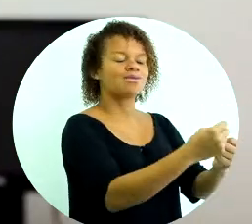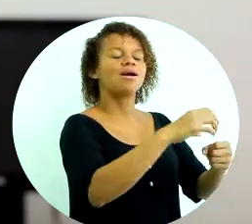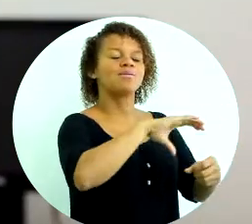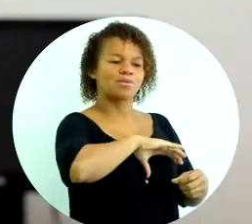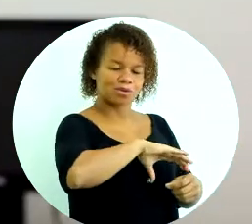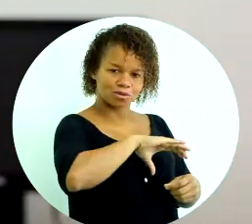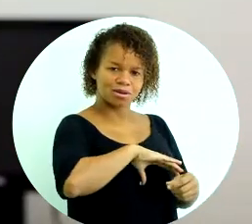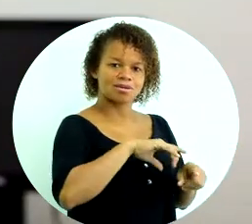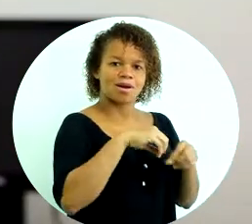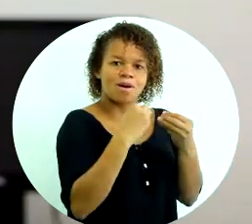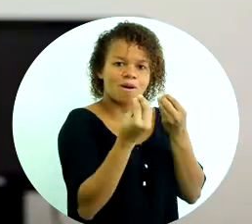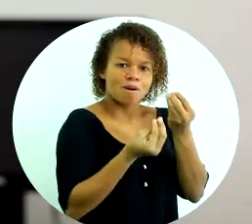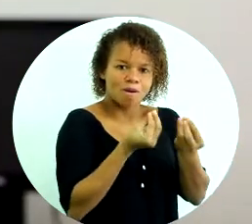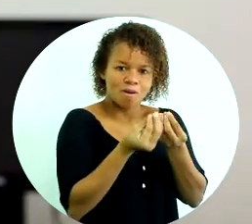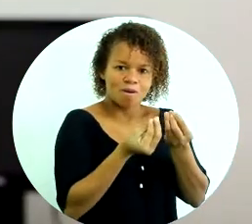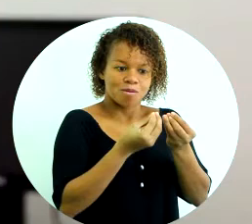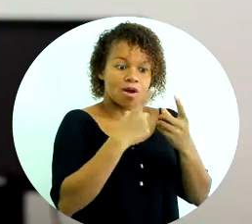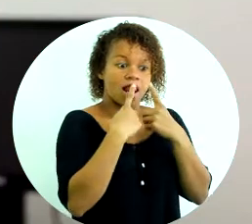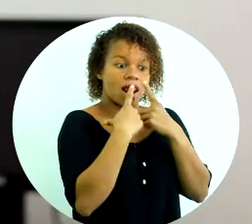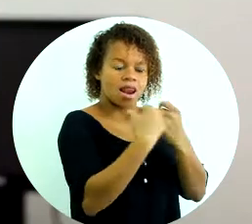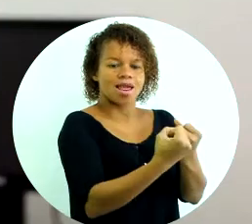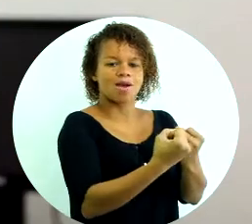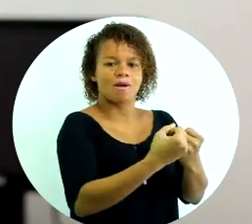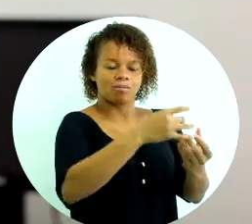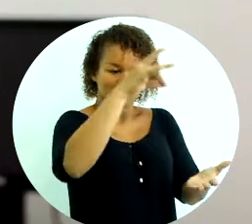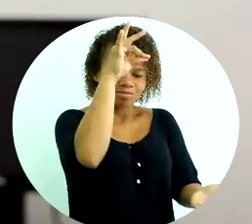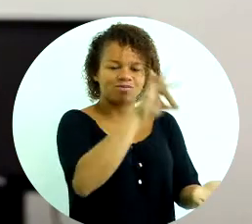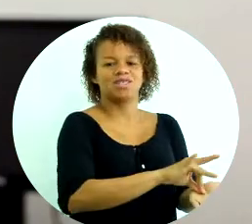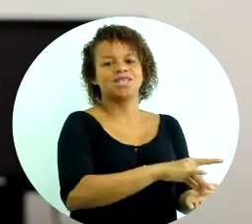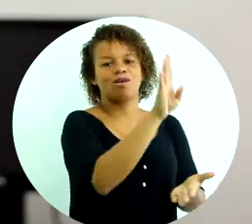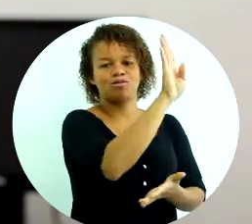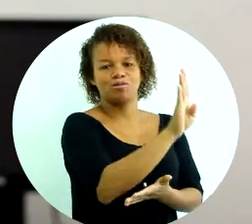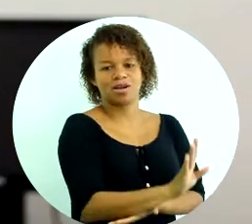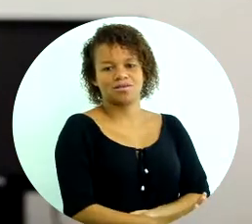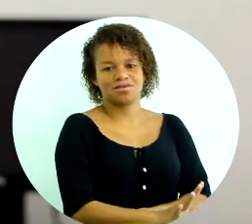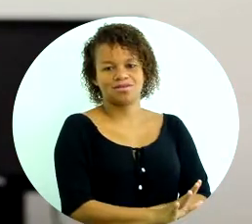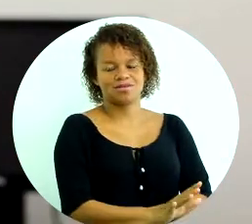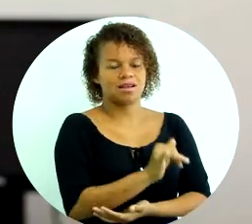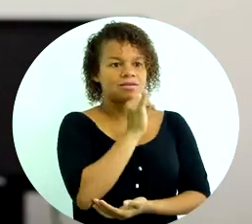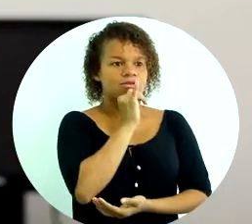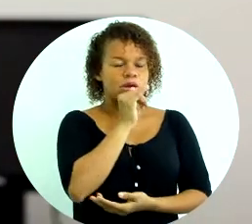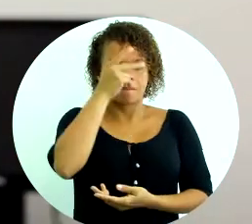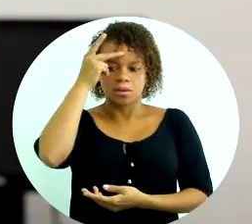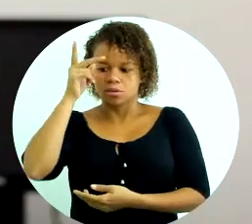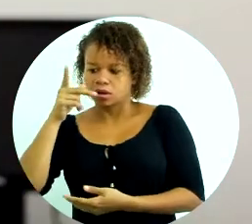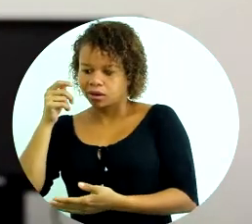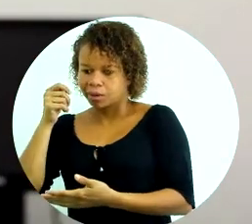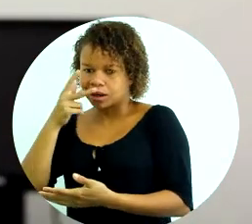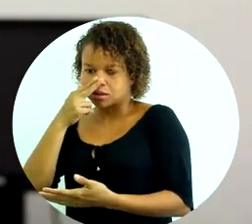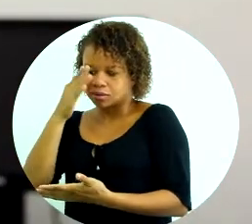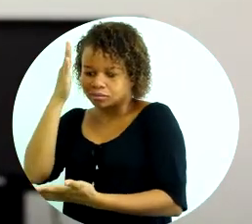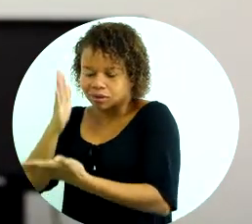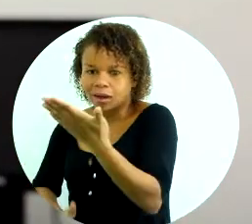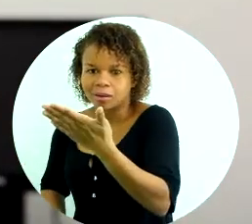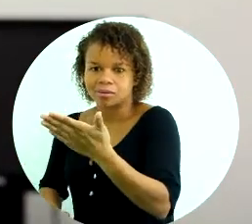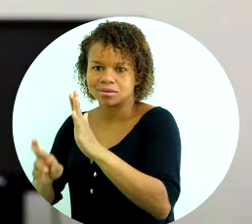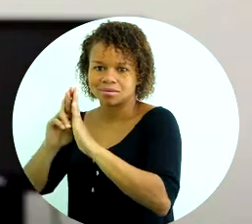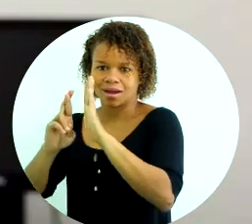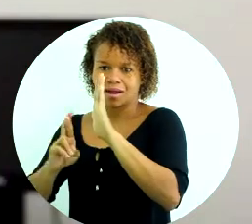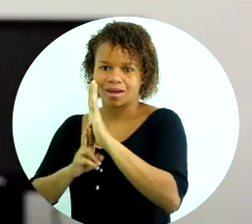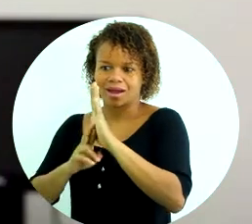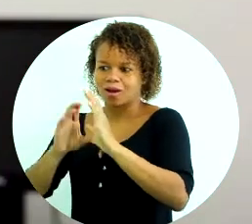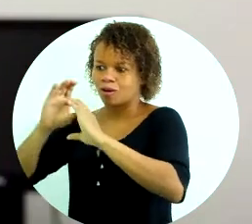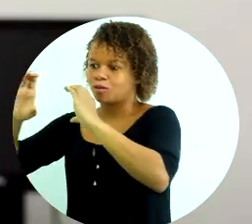língua portuguesa como língua oficial. Qualquer indivíduo que quebre esta norma e tente